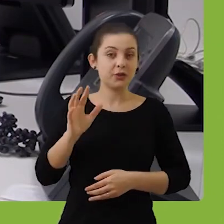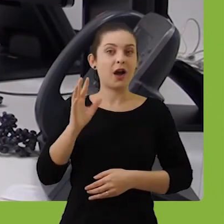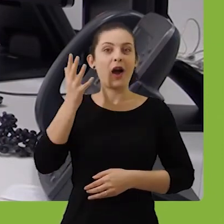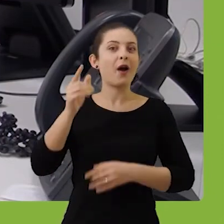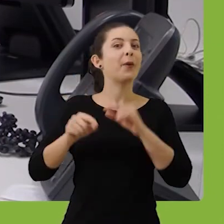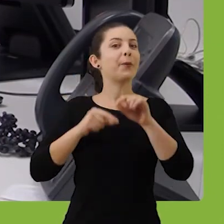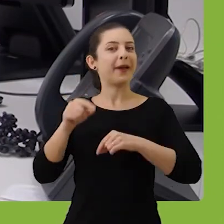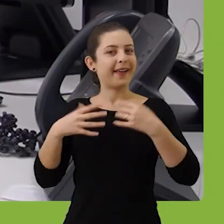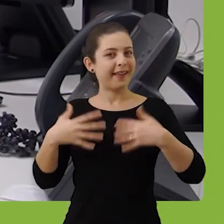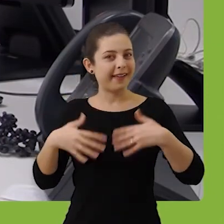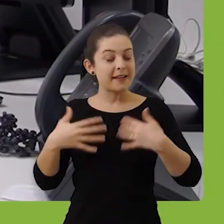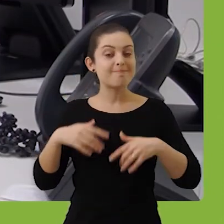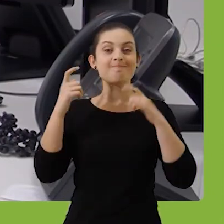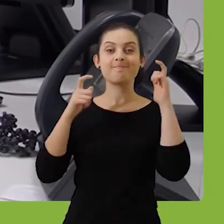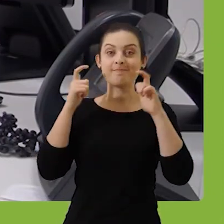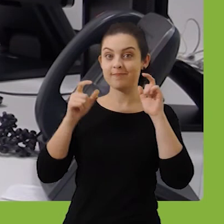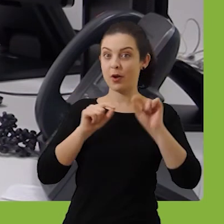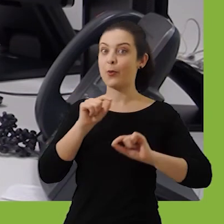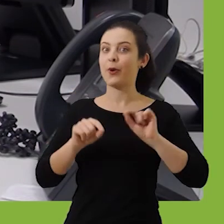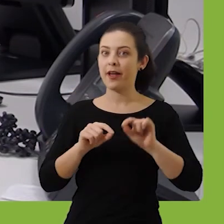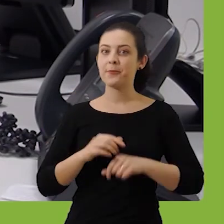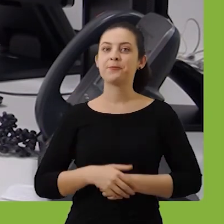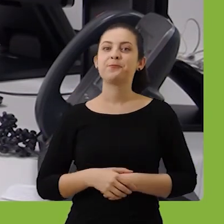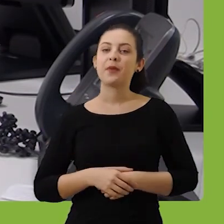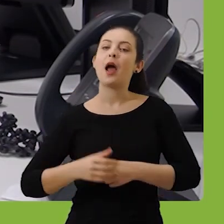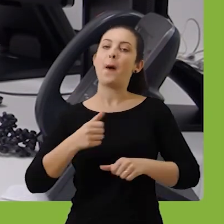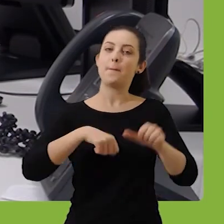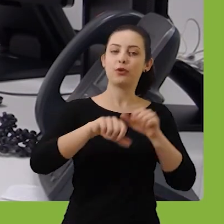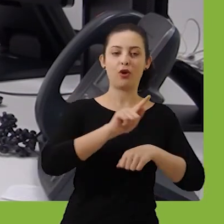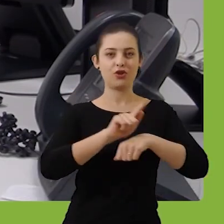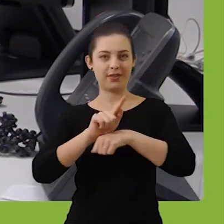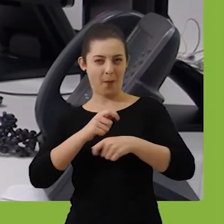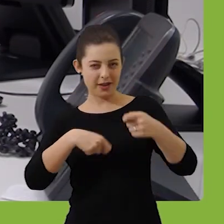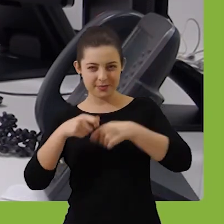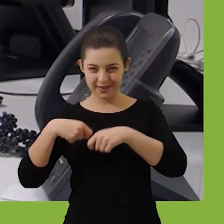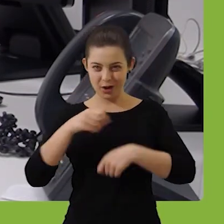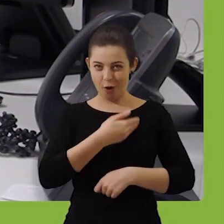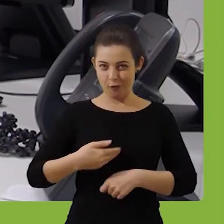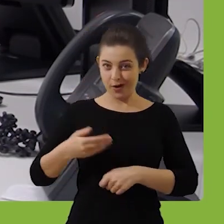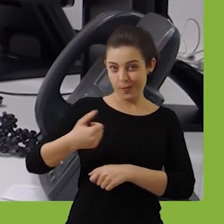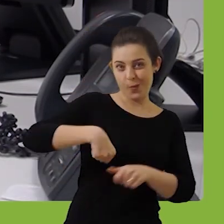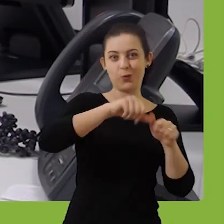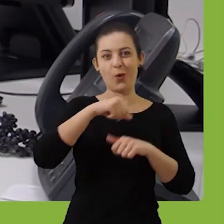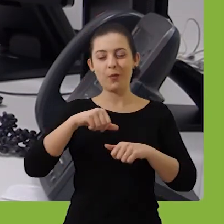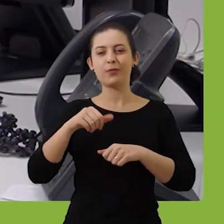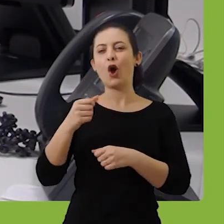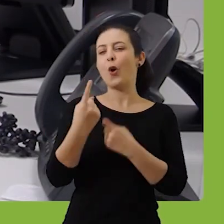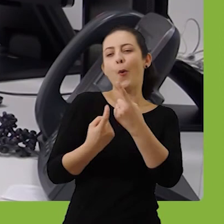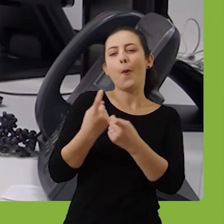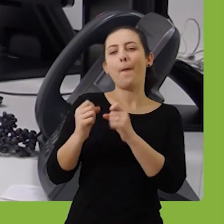situação bastante preocupante, quando, com a alteração das gestões municipais, das administrações municipais,